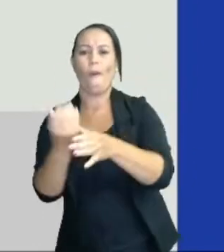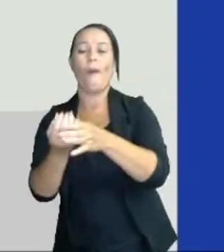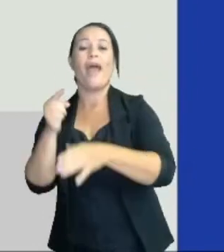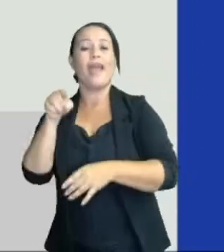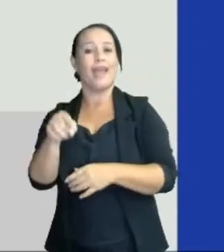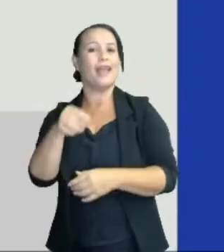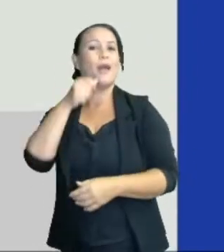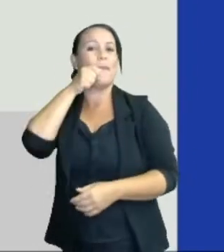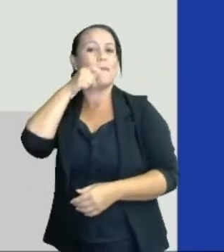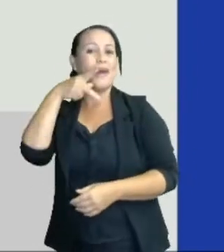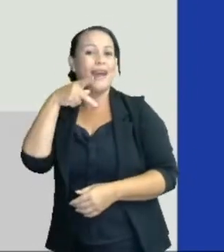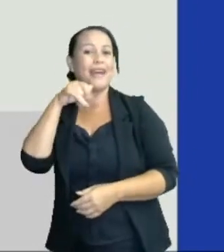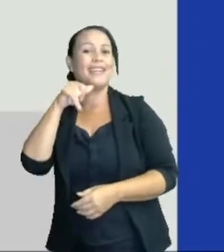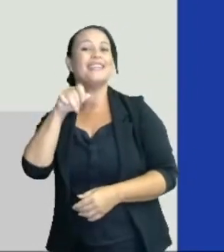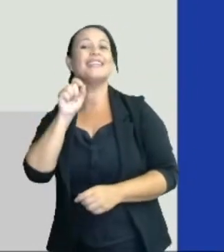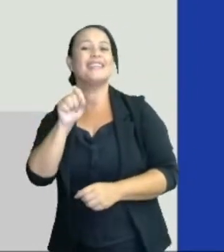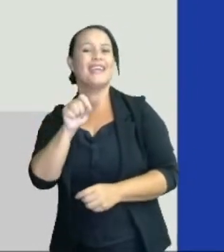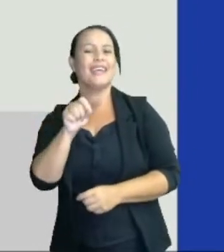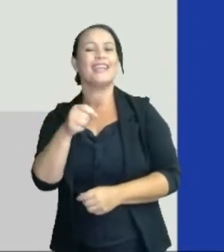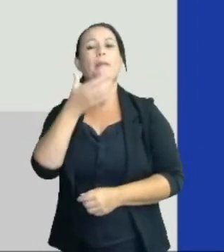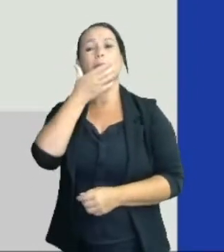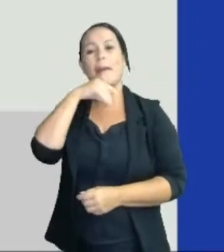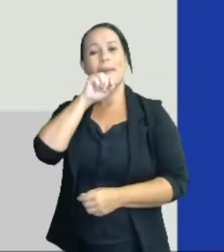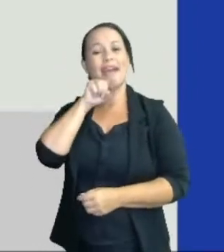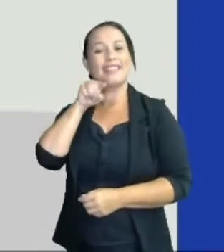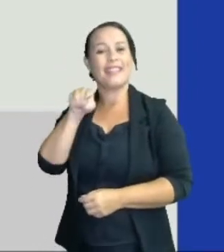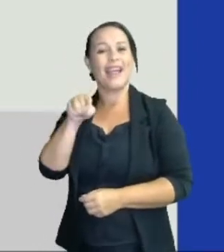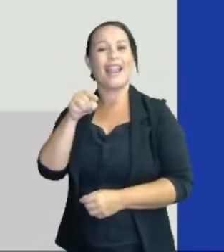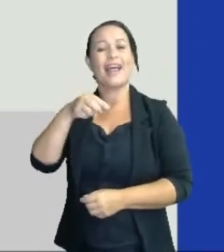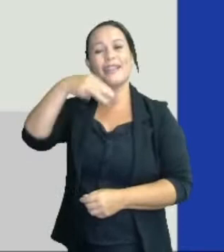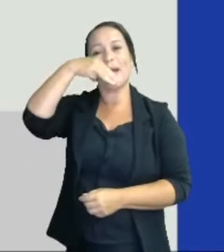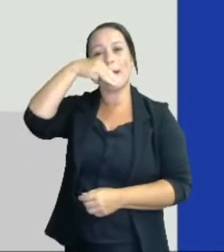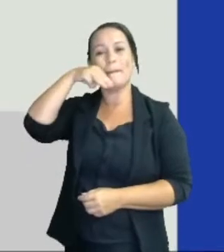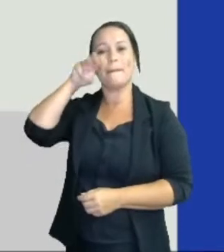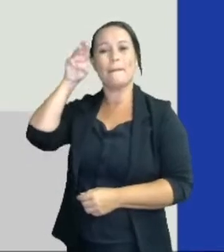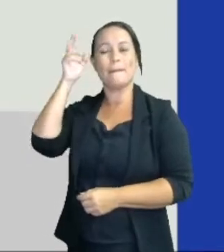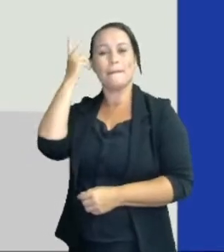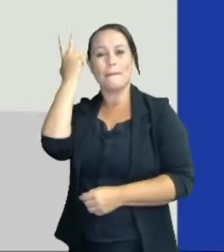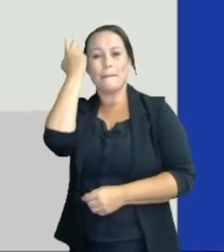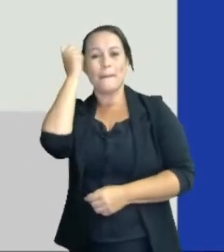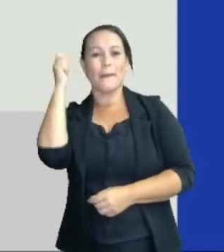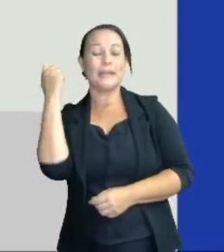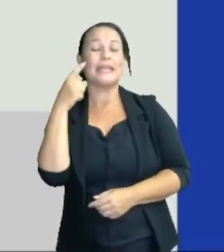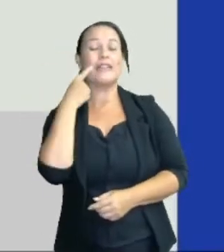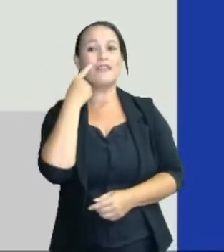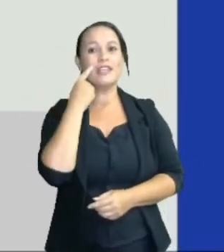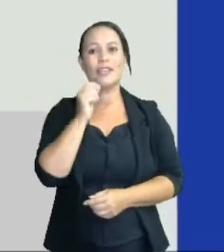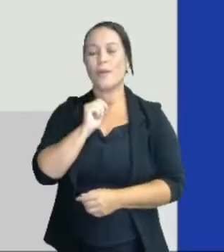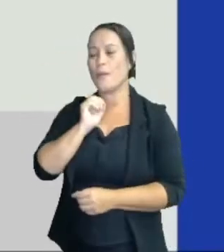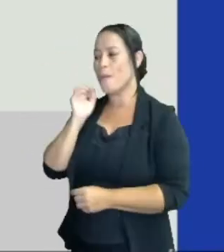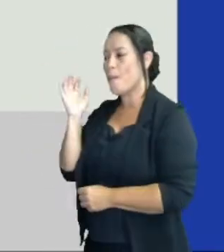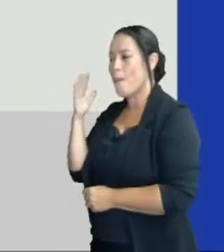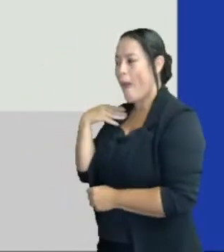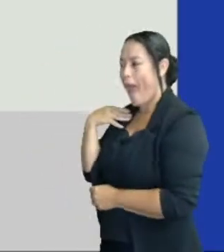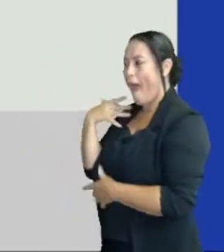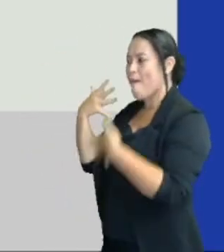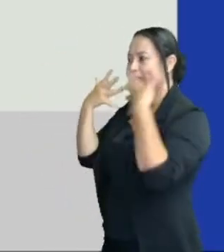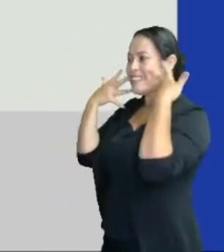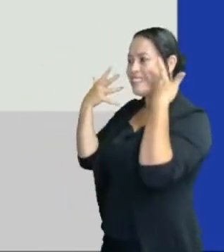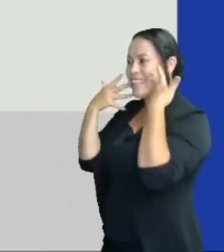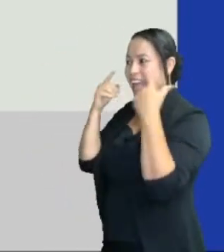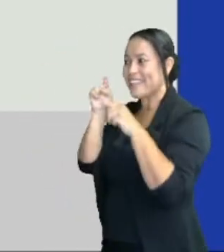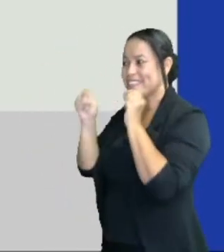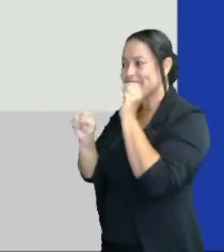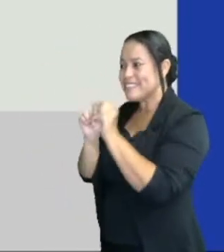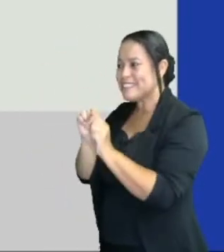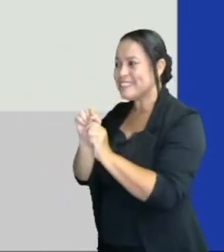o pai da Mônica. Então, vamos começar. Uau, que gatinha! Olha